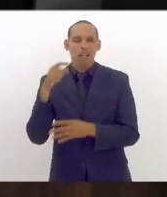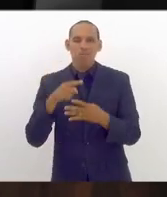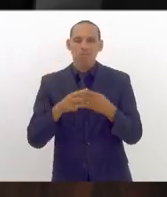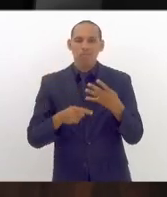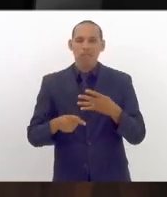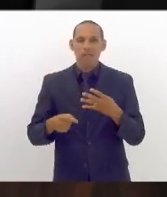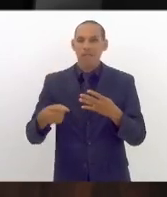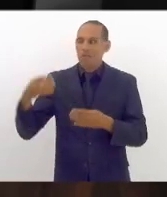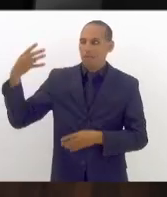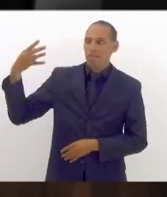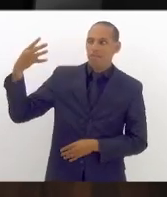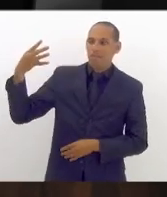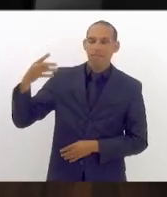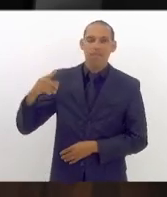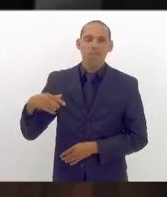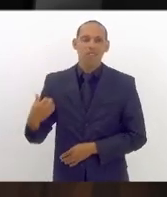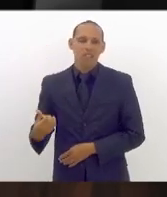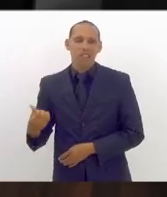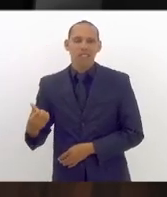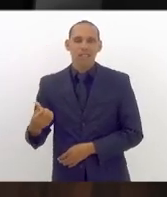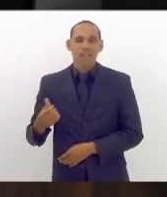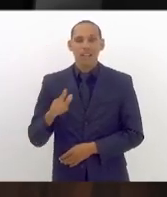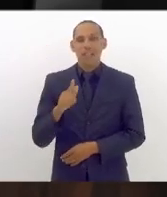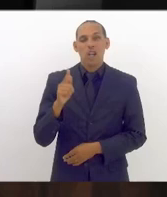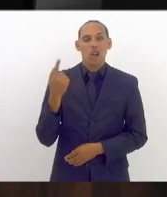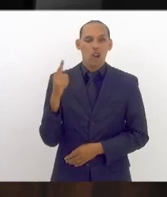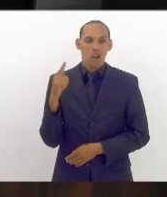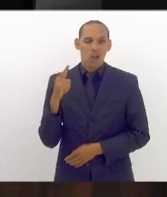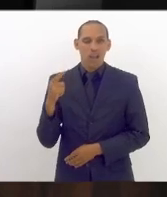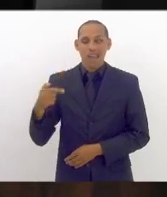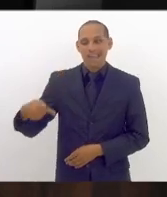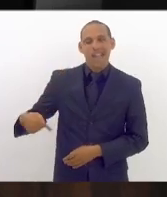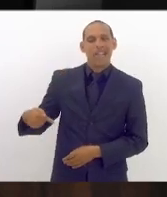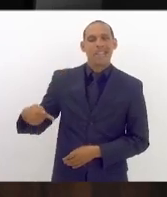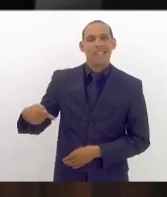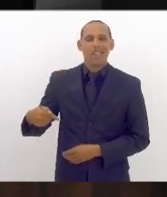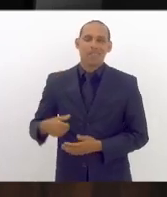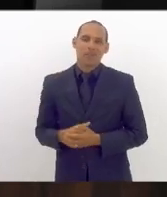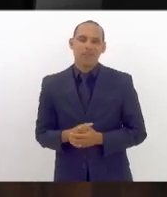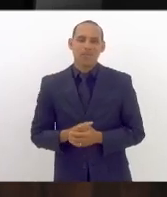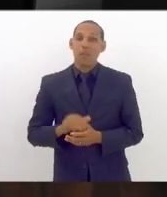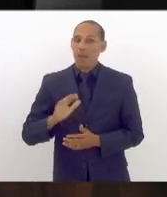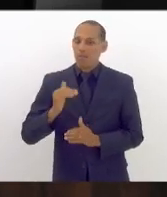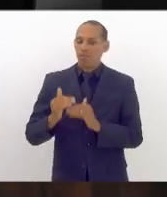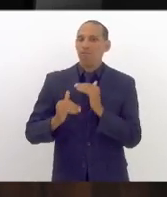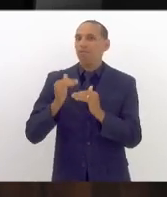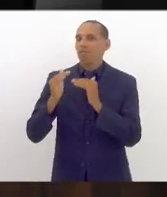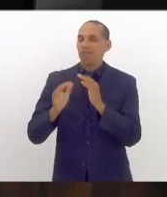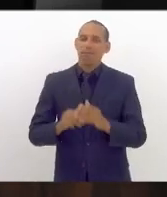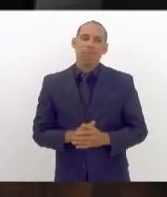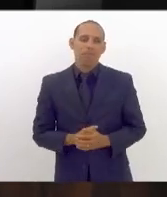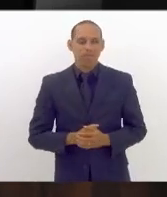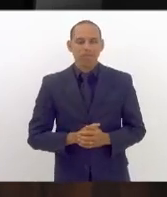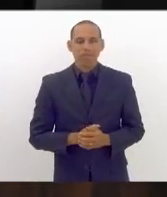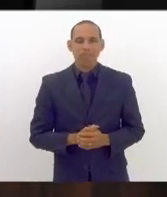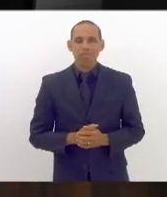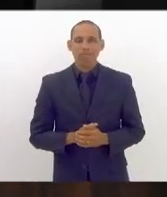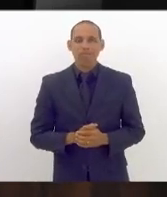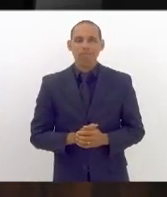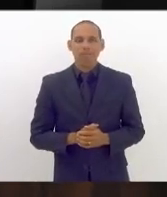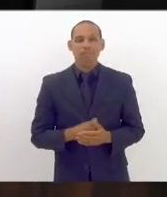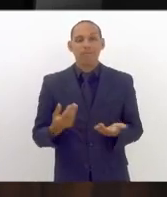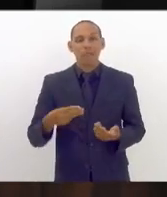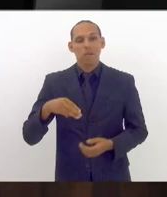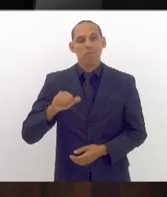eu digo que o Goiás está está em sétima posição e tem crescido a